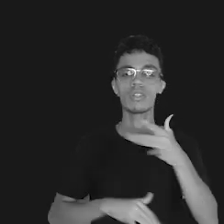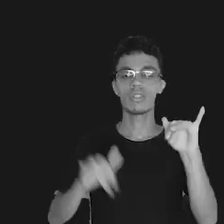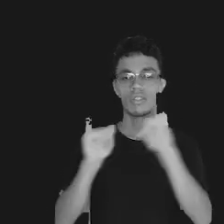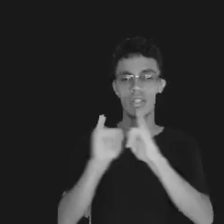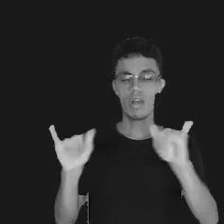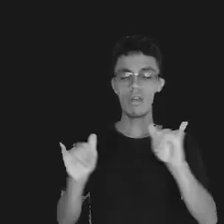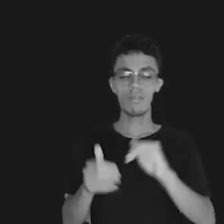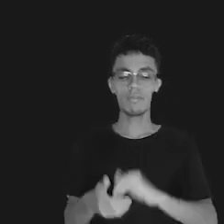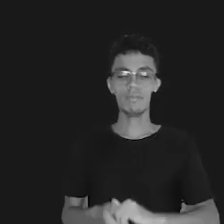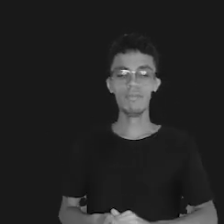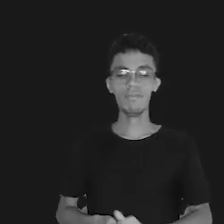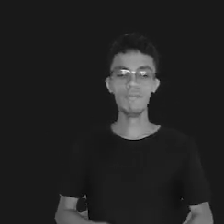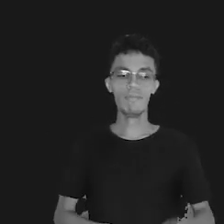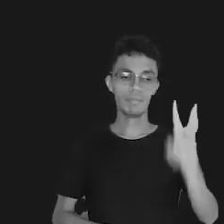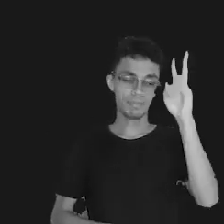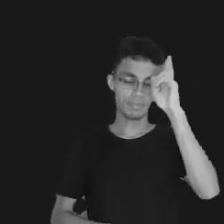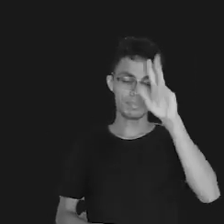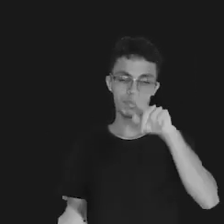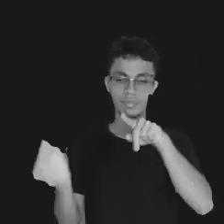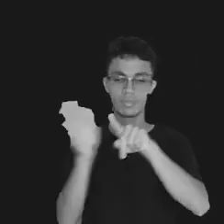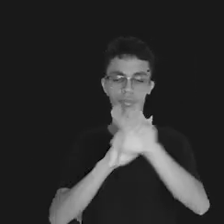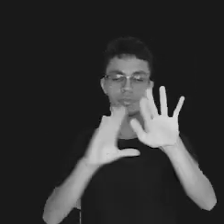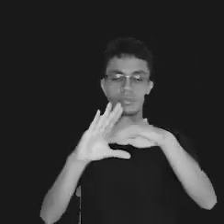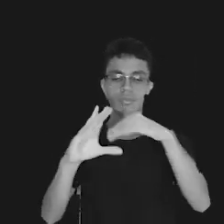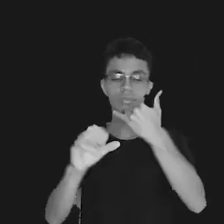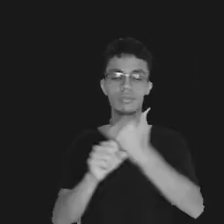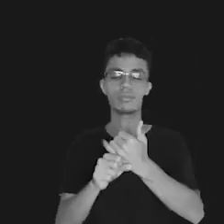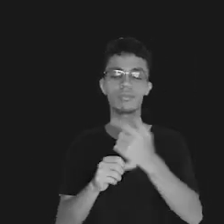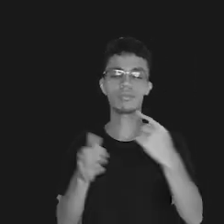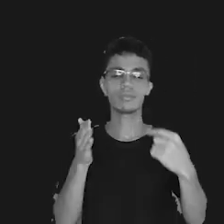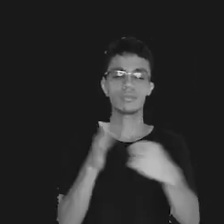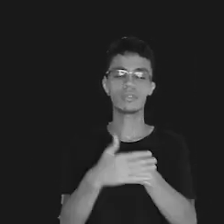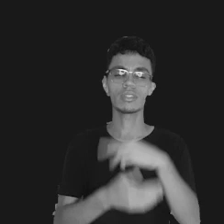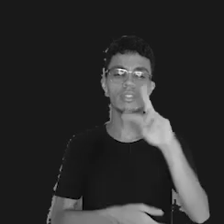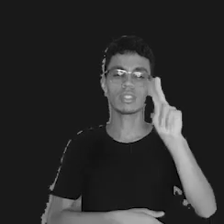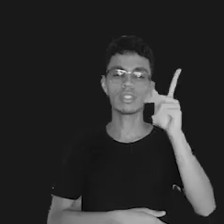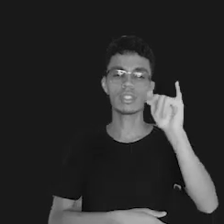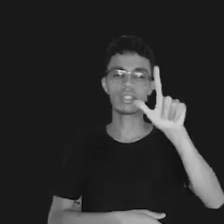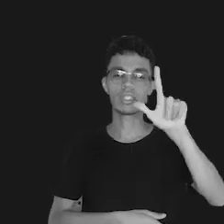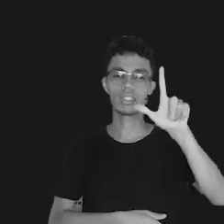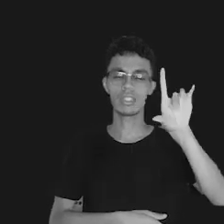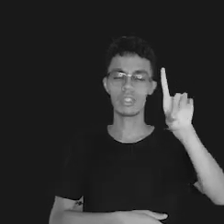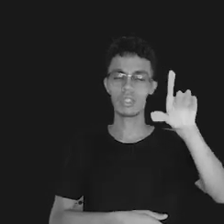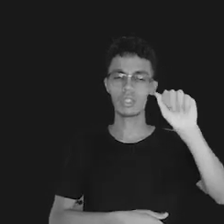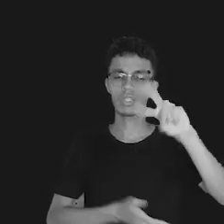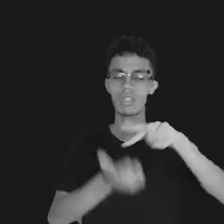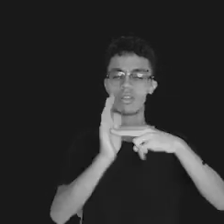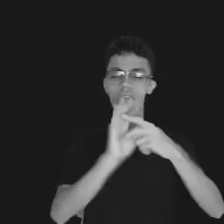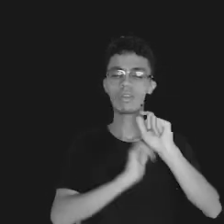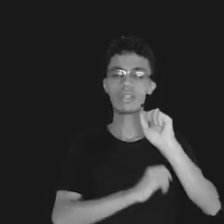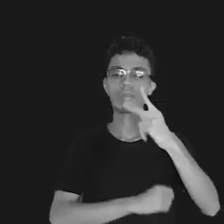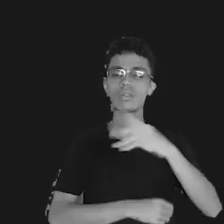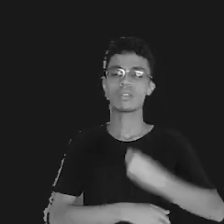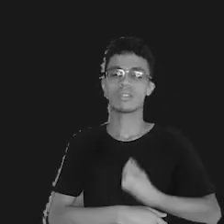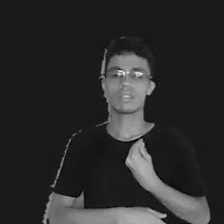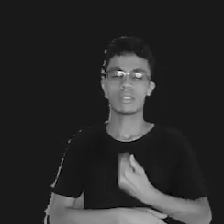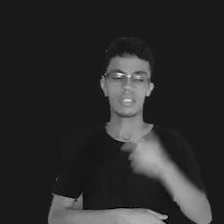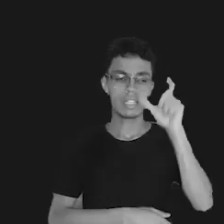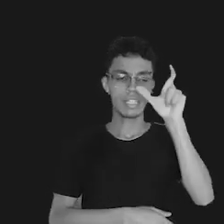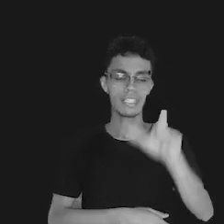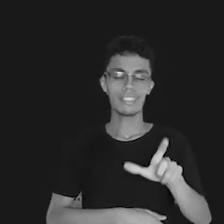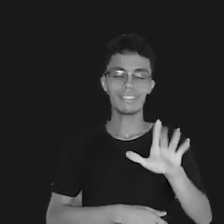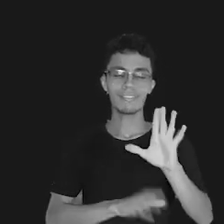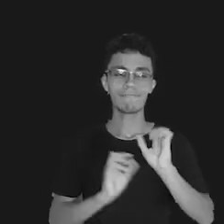você perguntou, não lembro, acho que foi uma das perguntas aí do YouTube, que alguém perguntou assim, o que é a Hilda para você agora, né? Uhum. A Hilda, para mim,